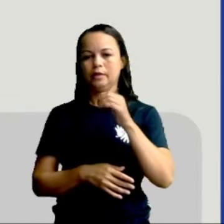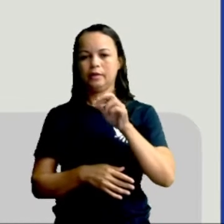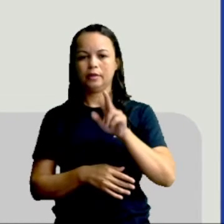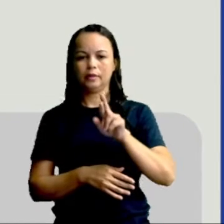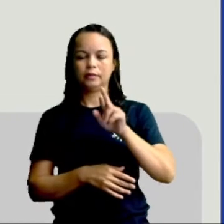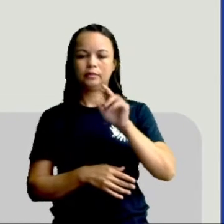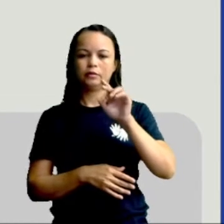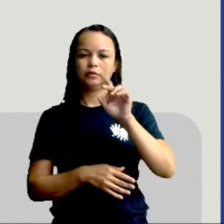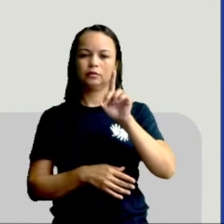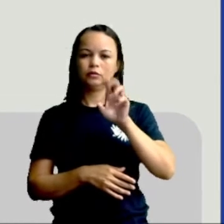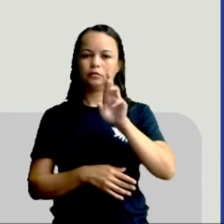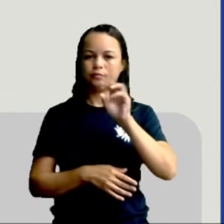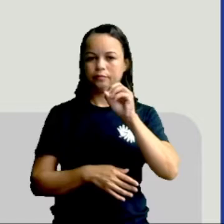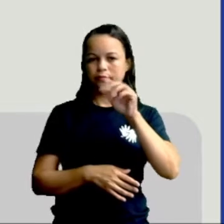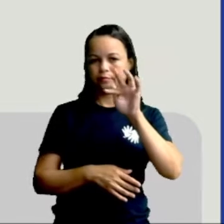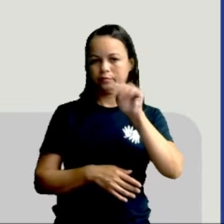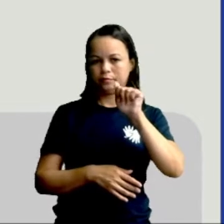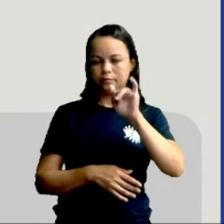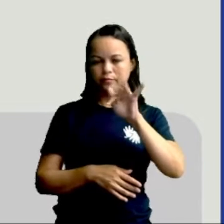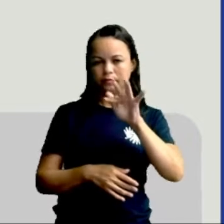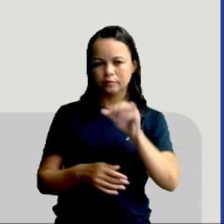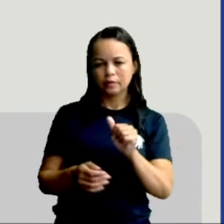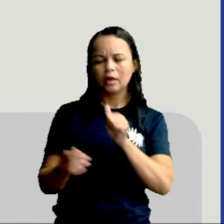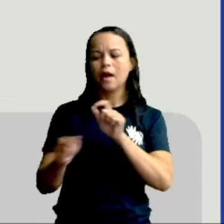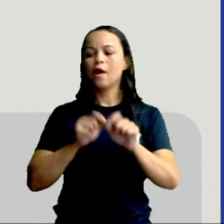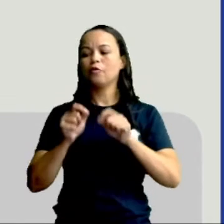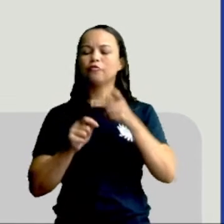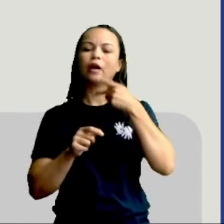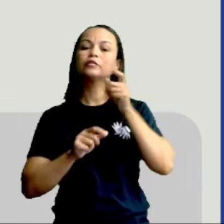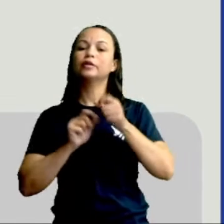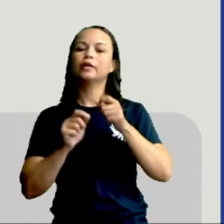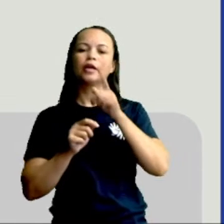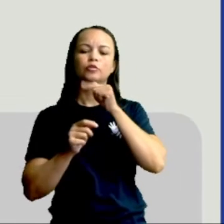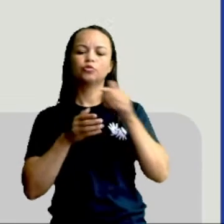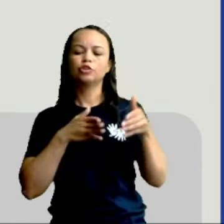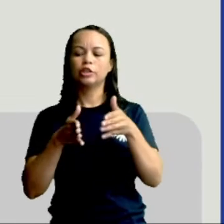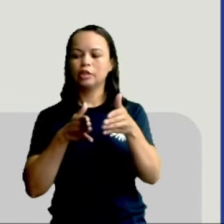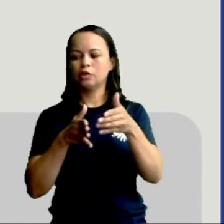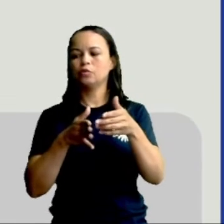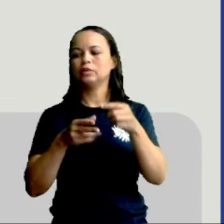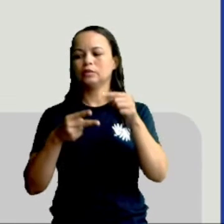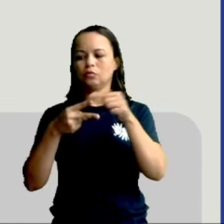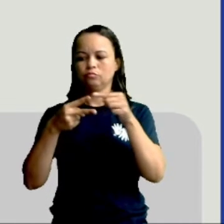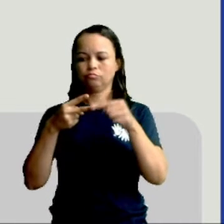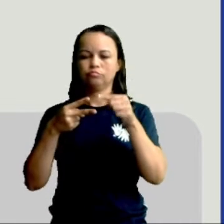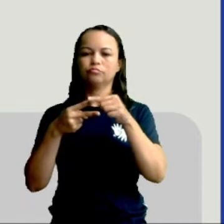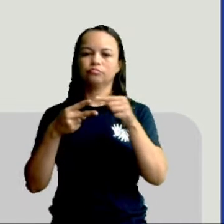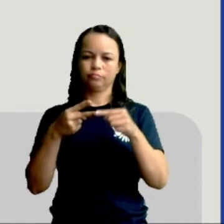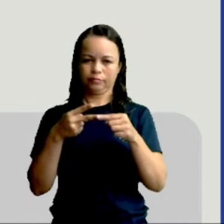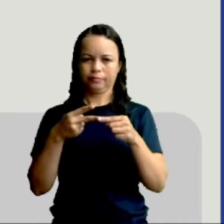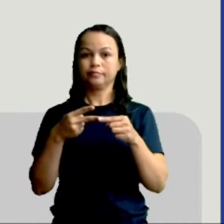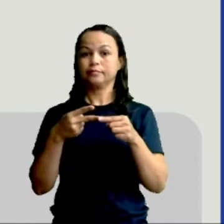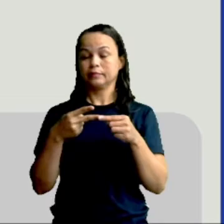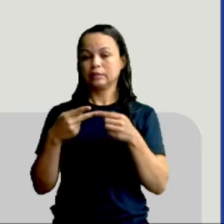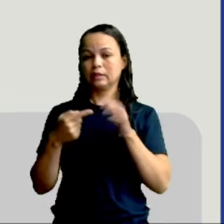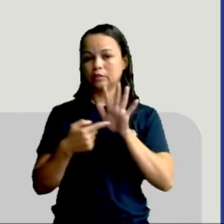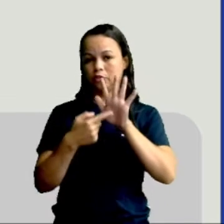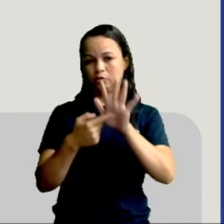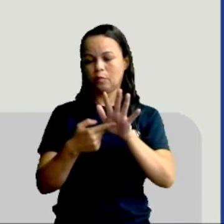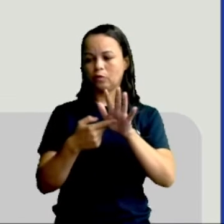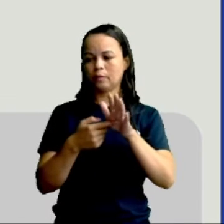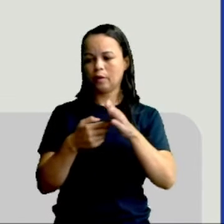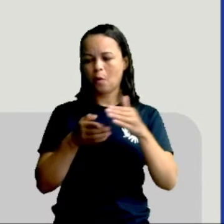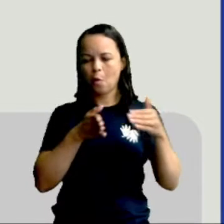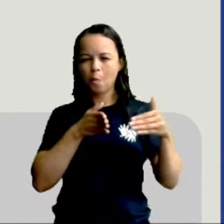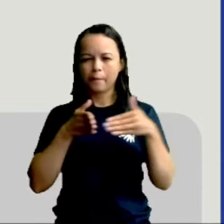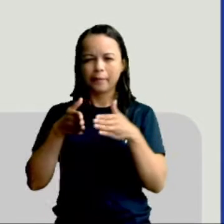duas importantes bacias hidrográficas, a do Rio São Francisco e a do Rio Paraná. No mapa você pode acompanhar aí o percurso